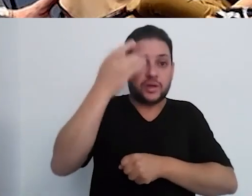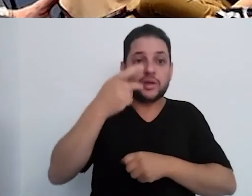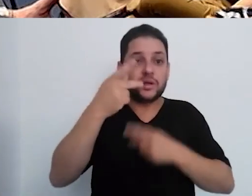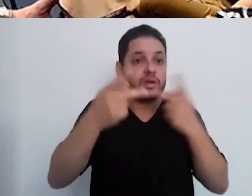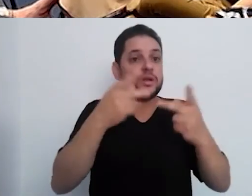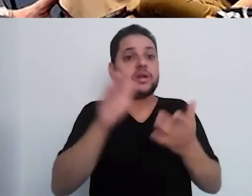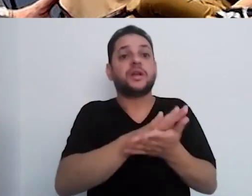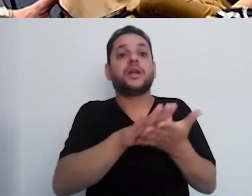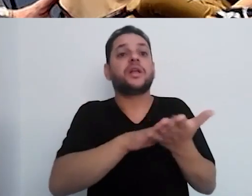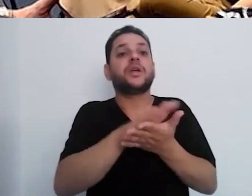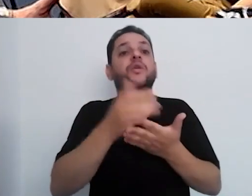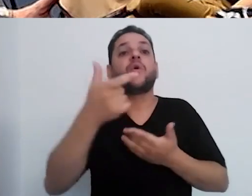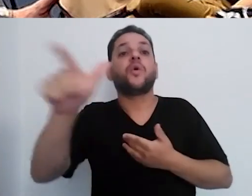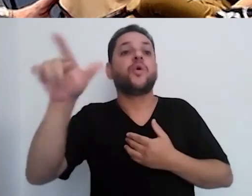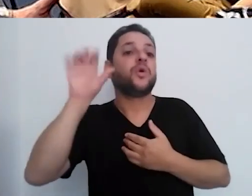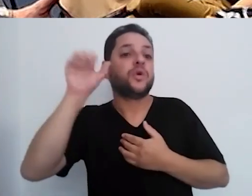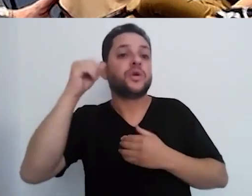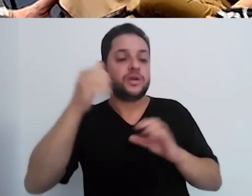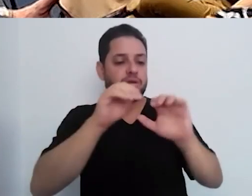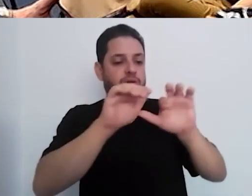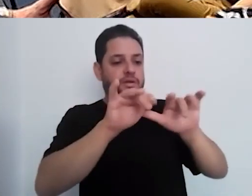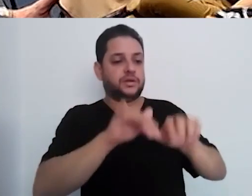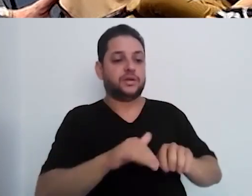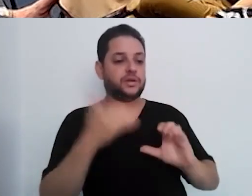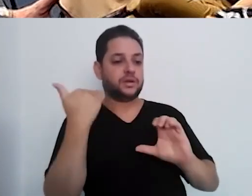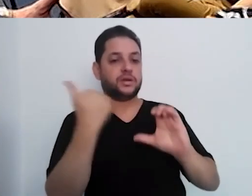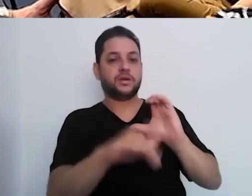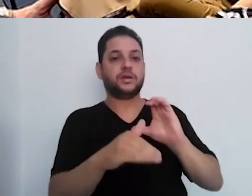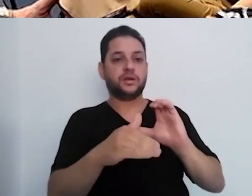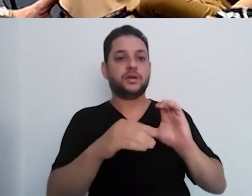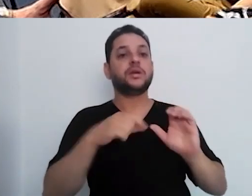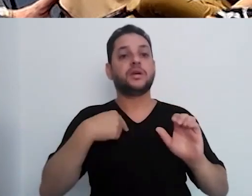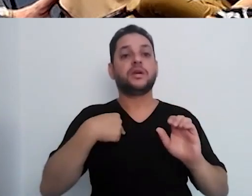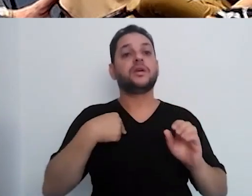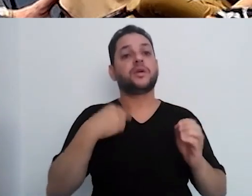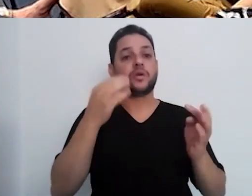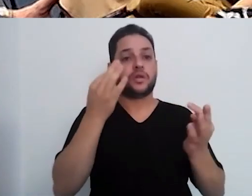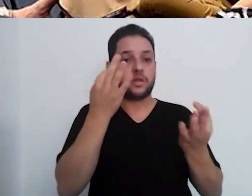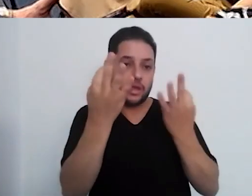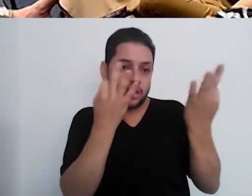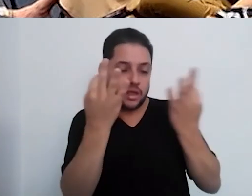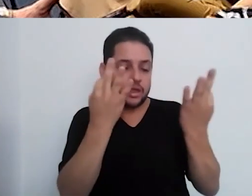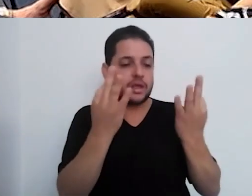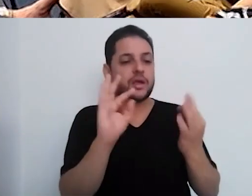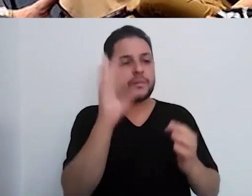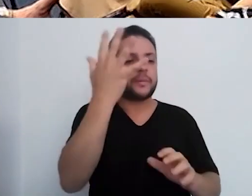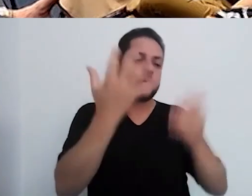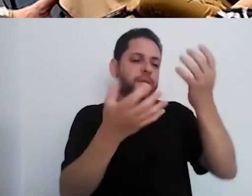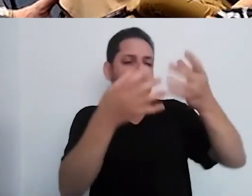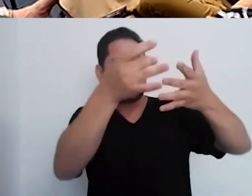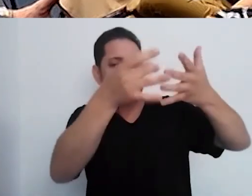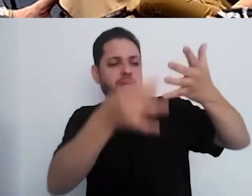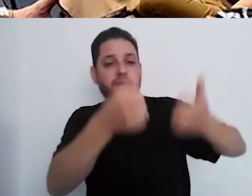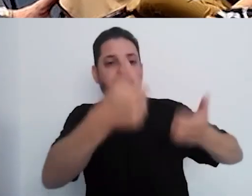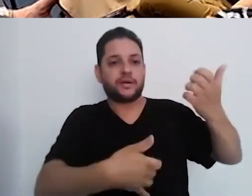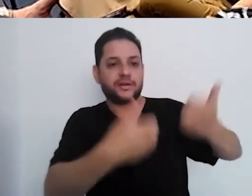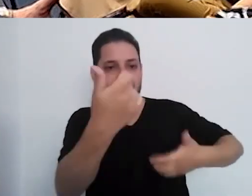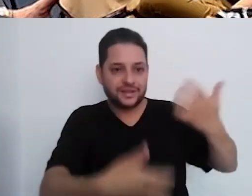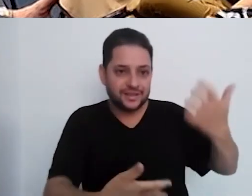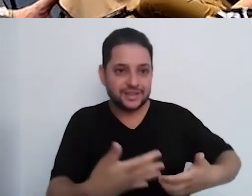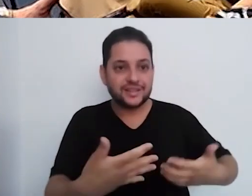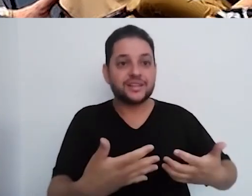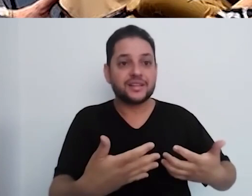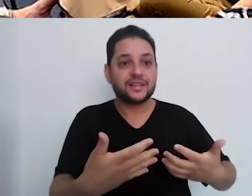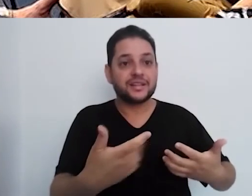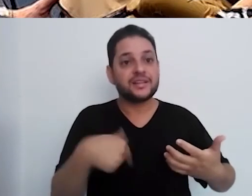Praia que mandou um e-mail para a gente dizendo eu sou terapeuta e acontece isso e aquilo e aquilo. Aí a gente falou, caramba, que diabos é isso de constelação familiar? Aí